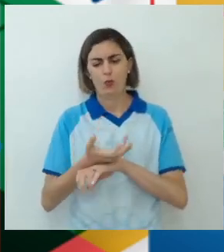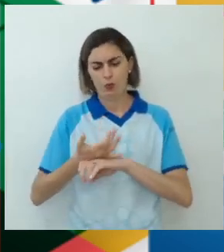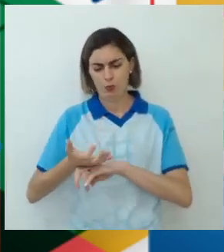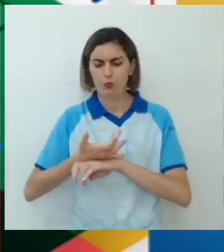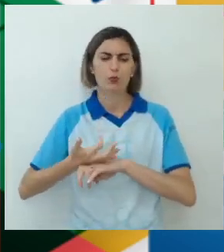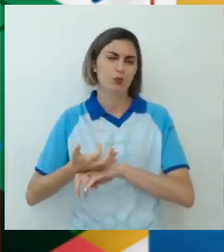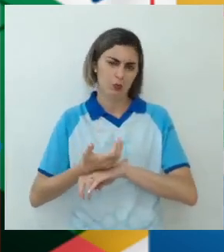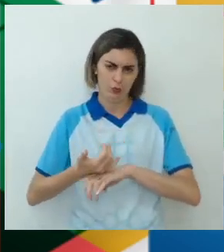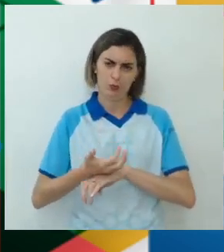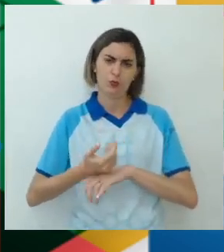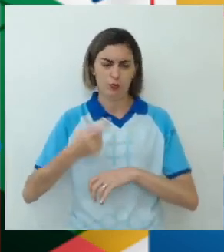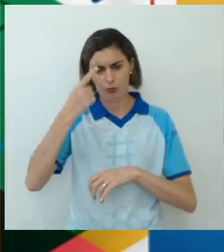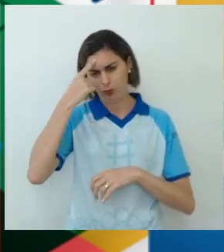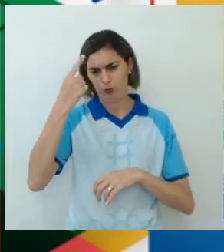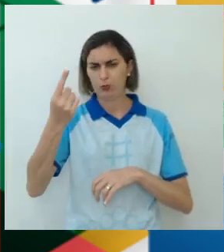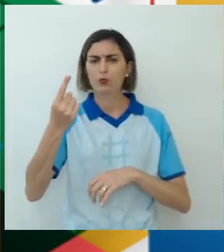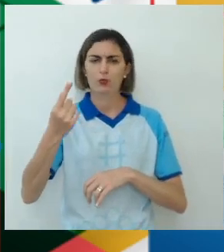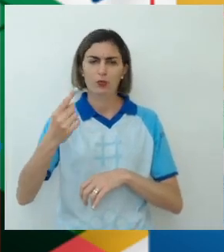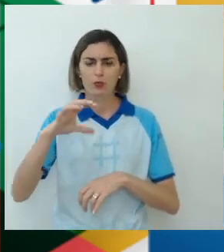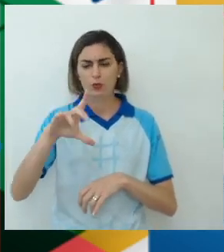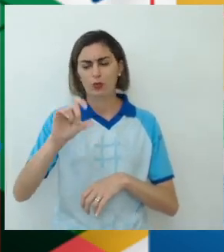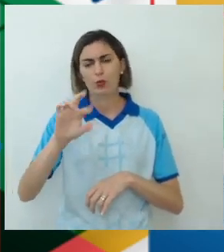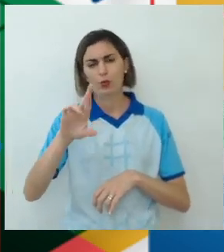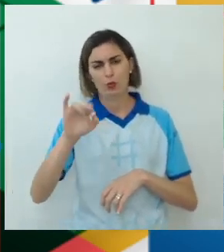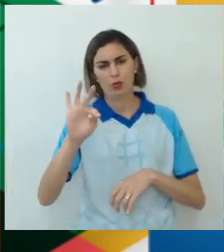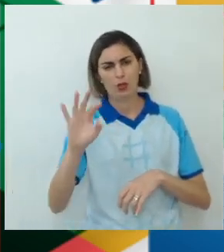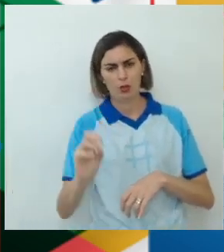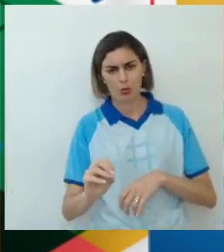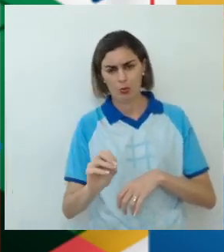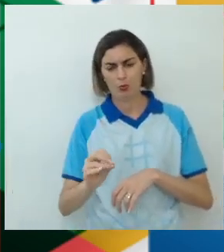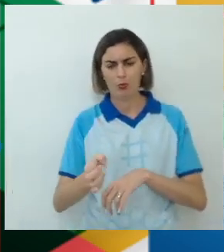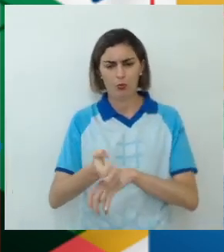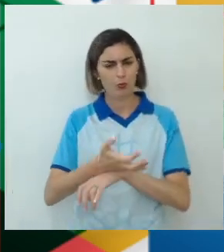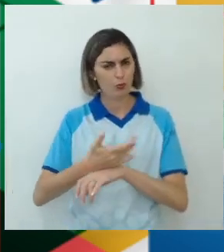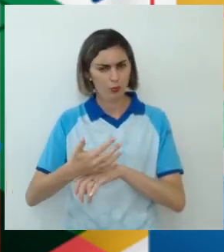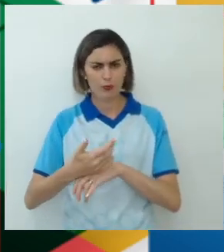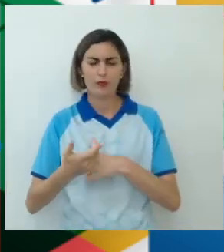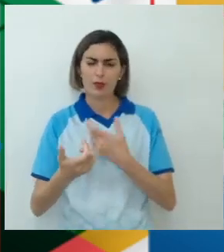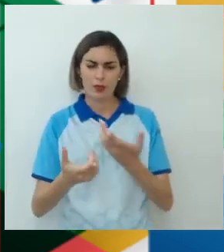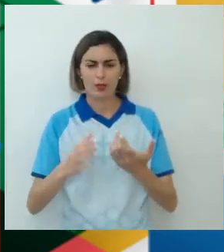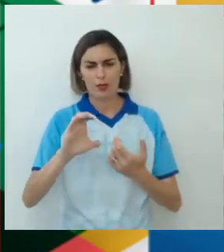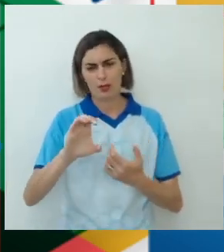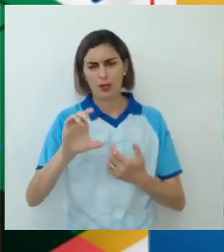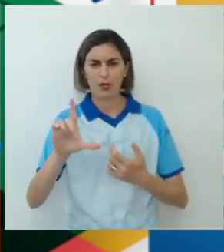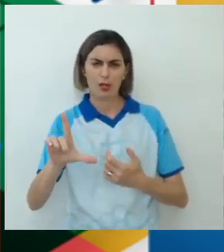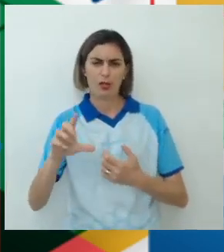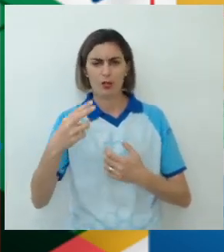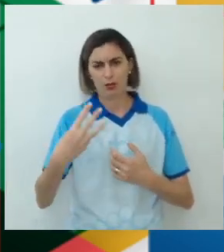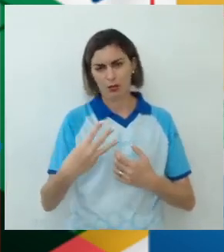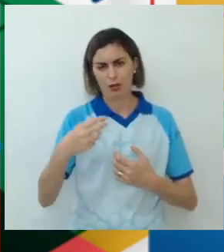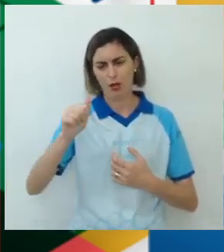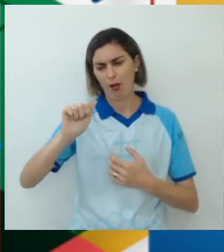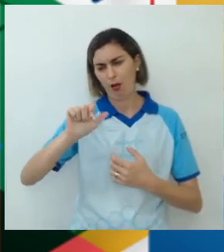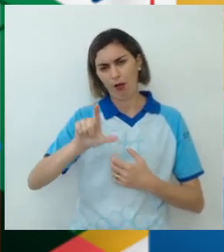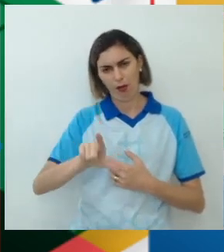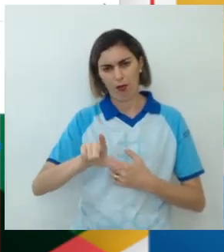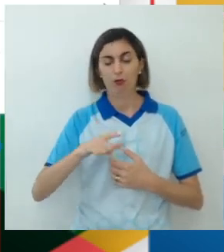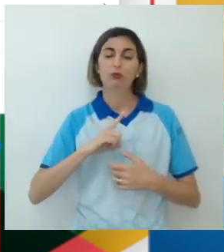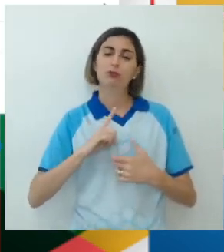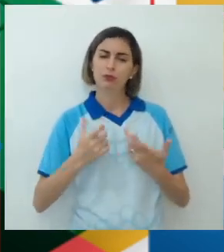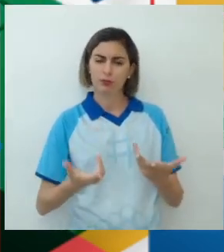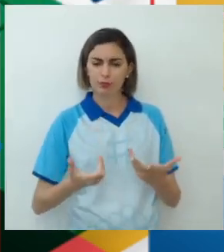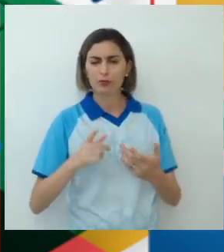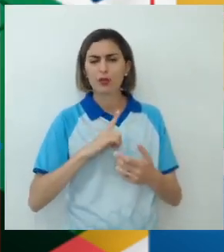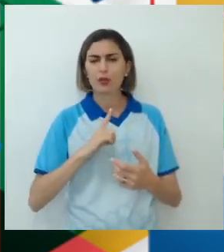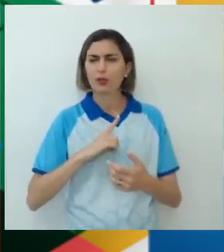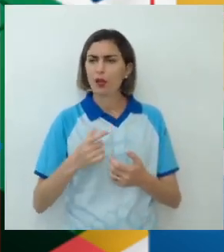citou, né? Então, imagina aqui, ó, o cloreto de alumínio, então Cl3Al, o que acontece? O cloreto de alumínio